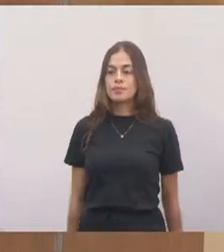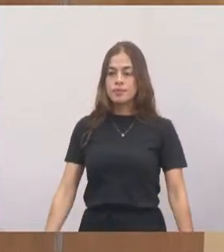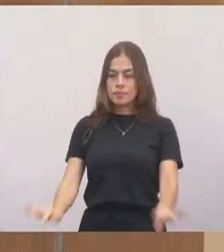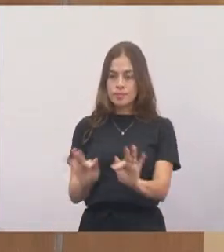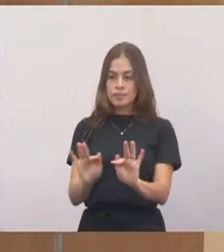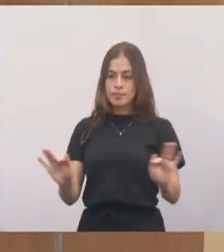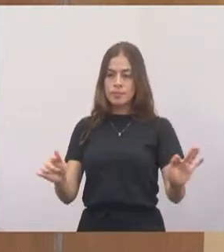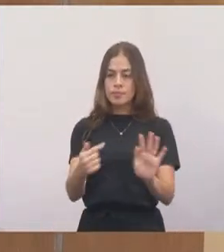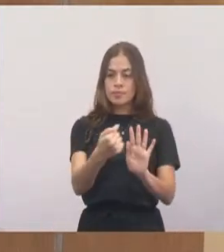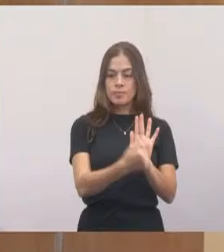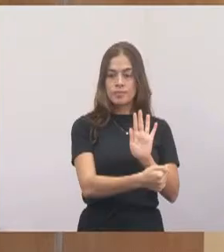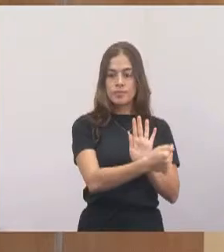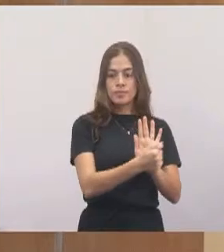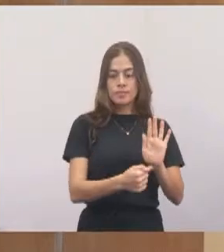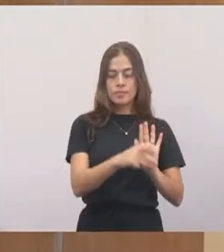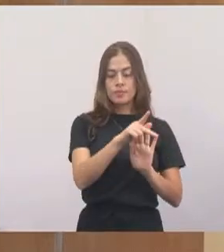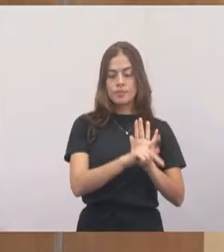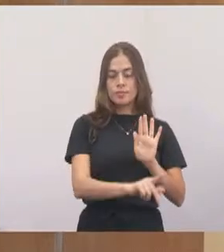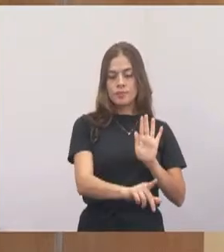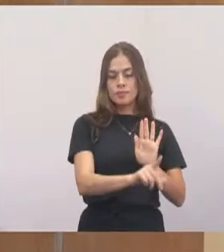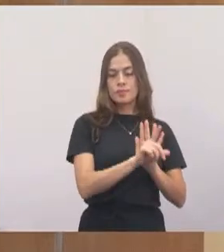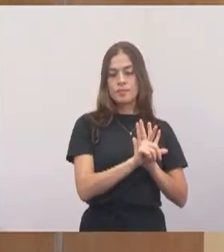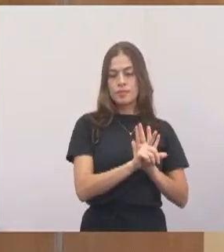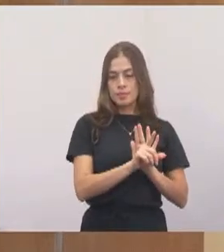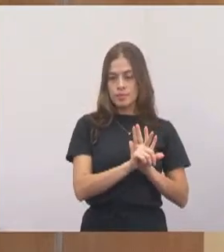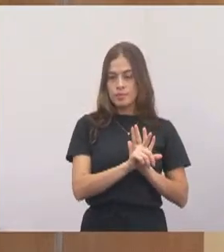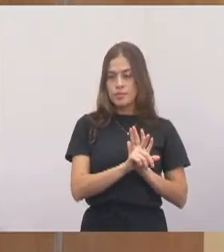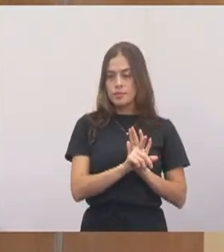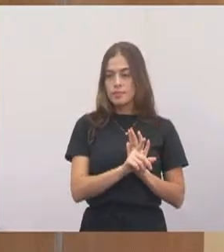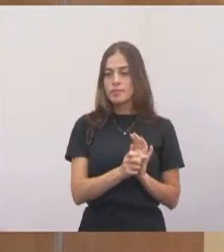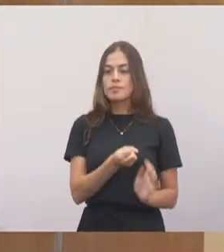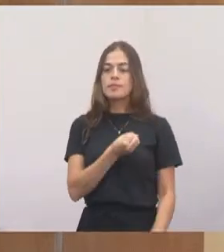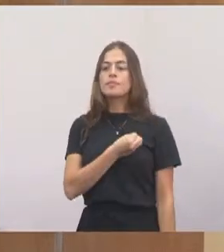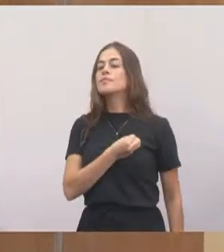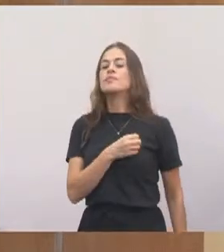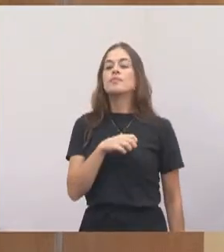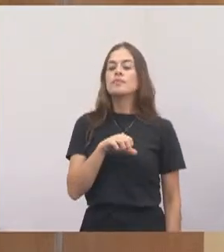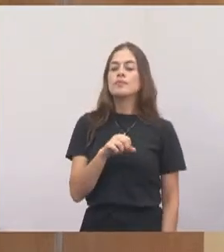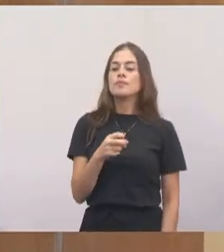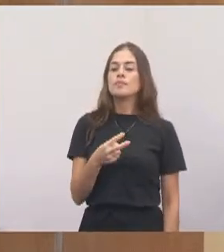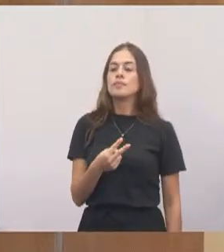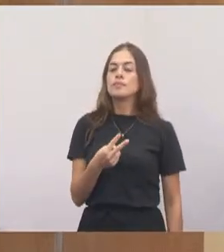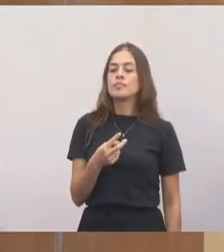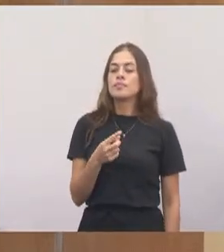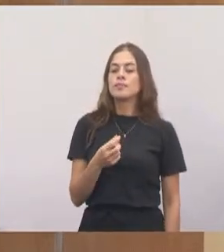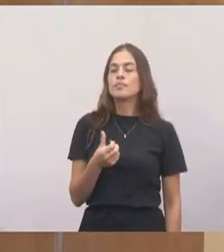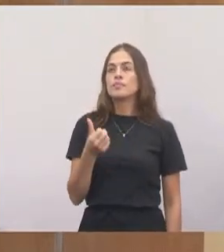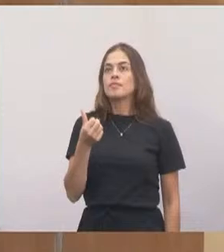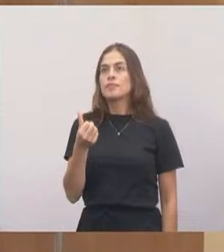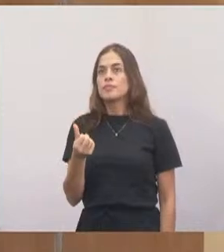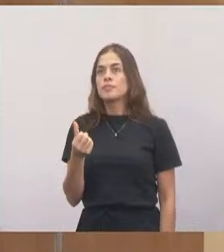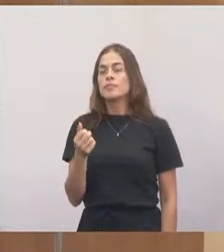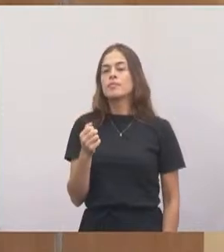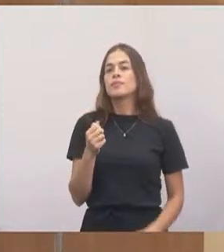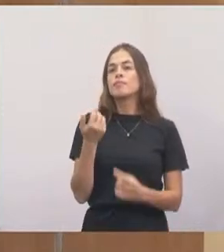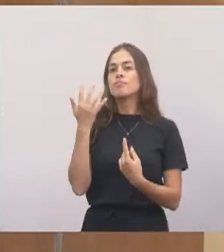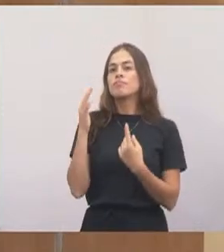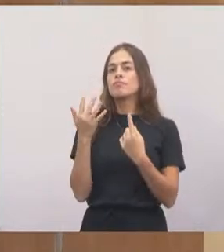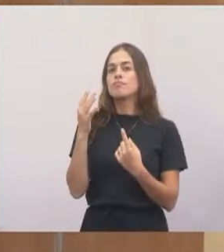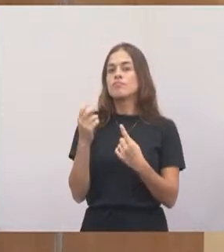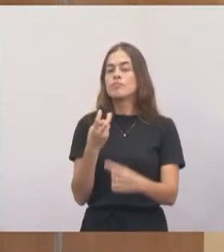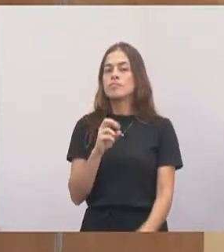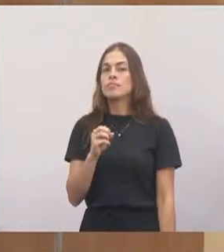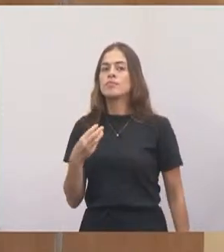Mensagem do veto ao projeto de lei referente ao processo número 92, de 6/12/2023, da